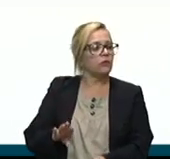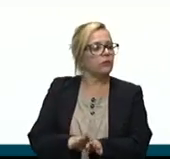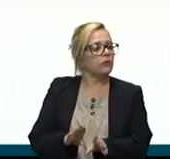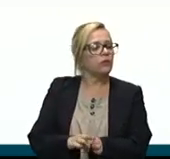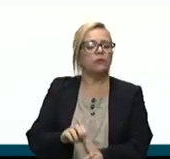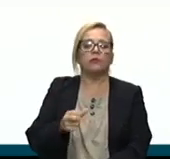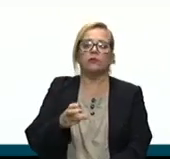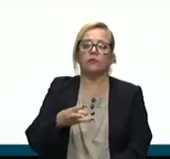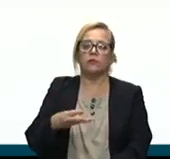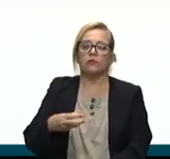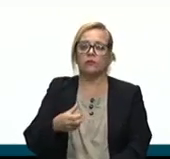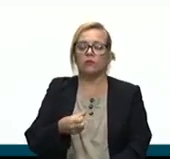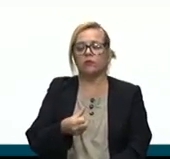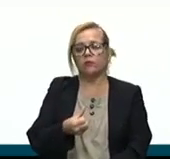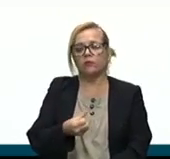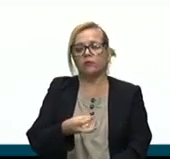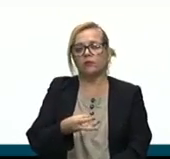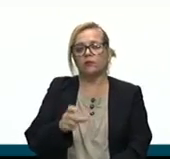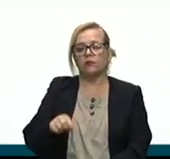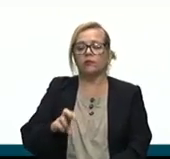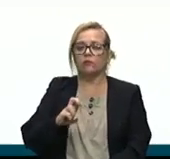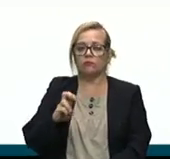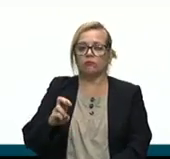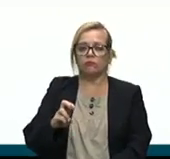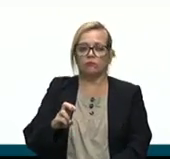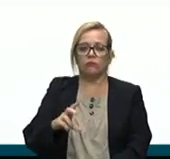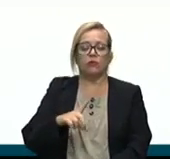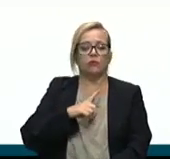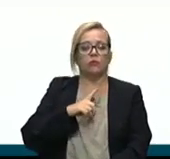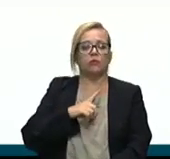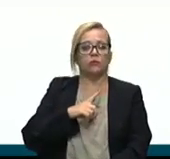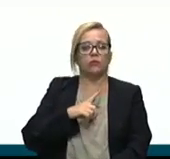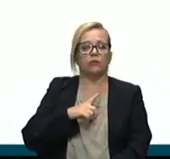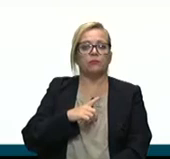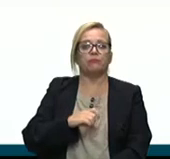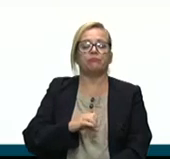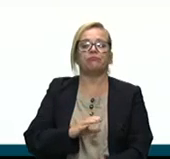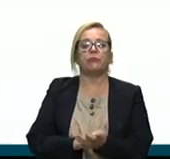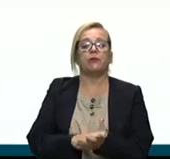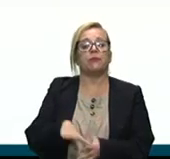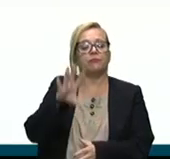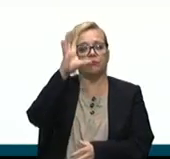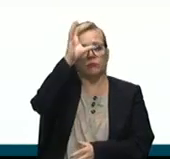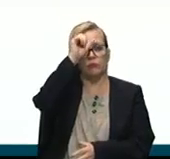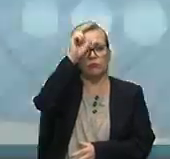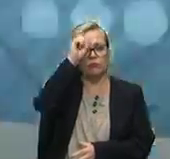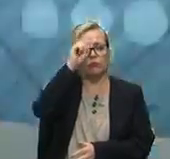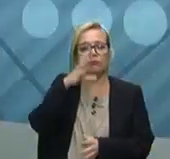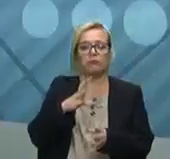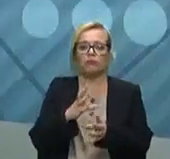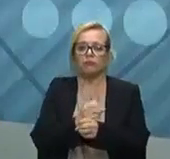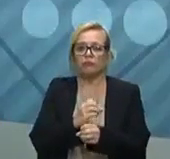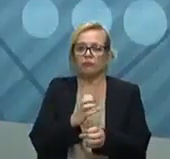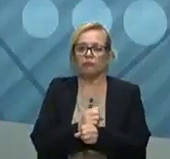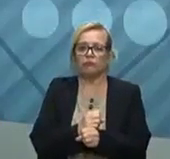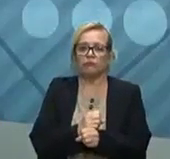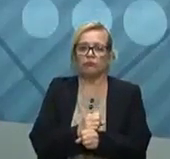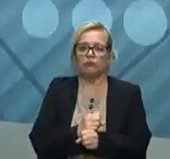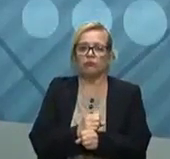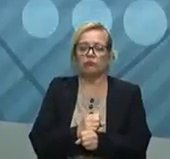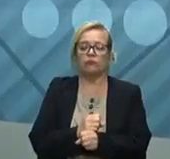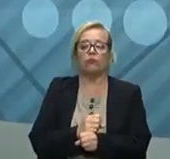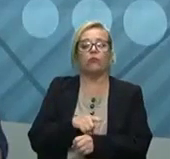163,5. E assim o intervalo de confiança. Então, nós aprendemos a calcular o coeficiente